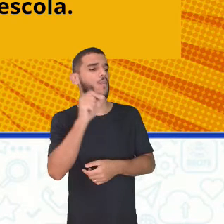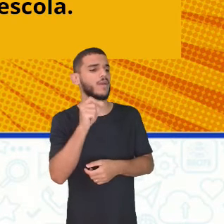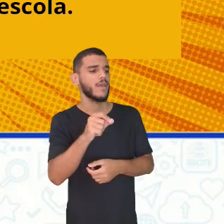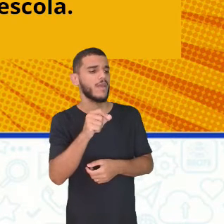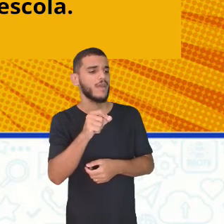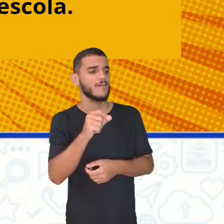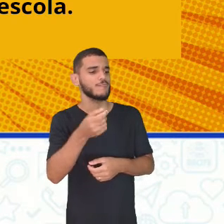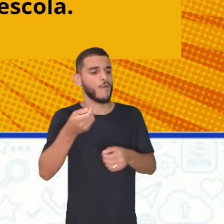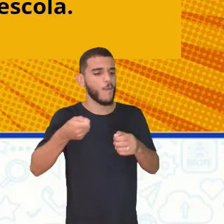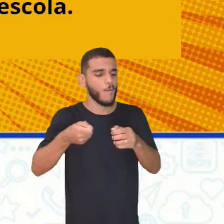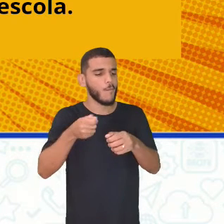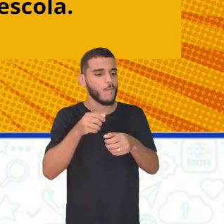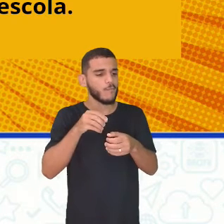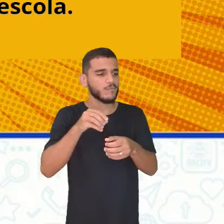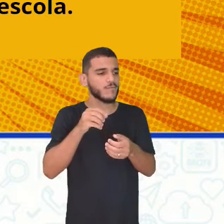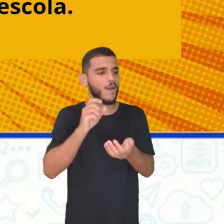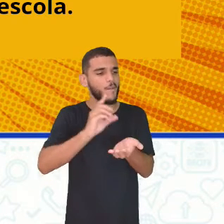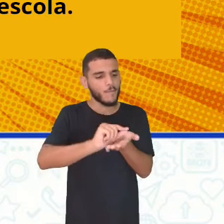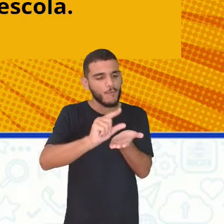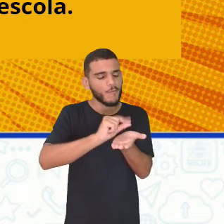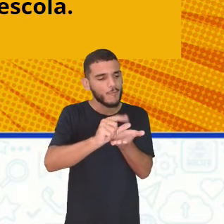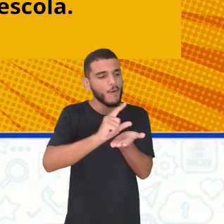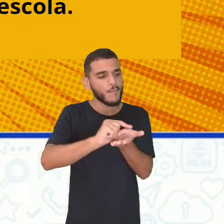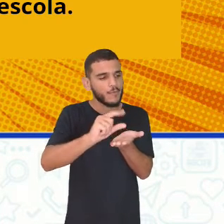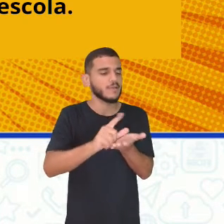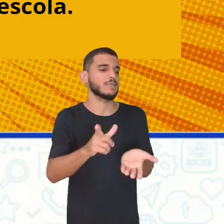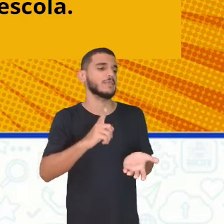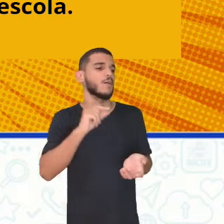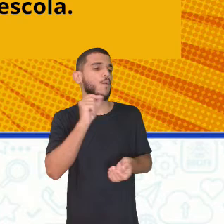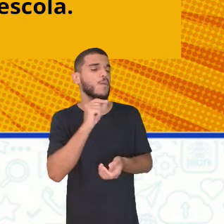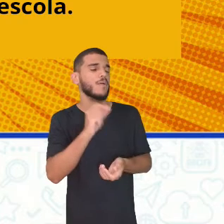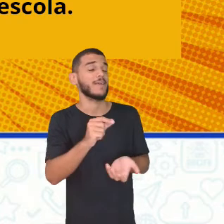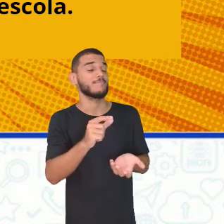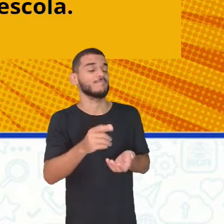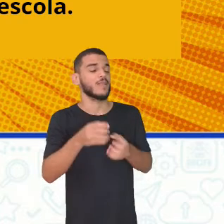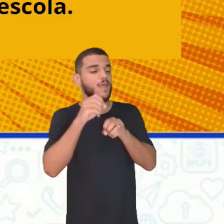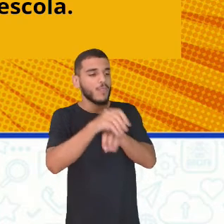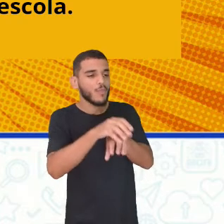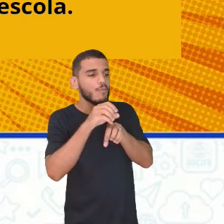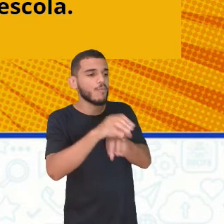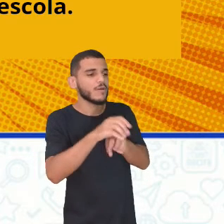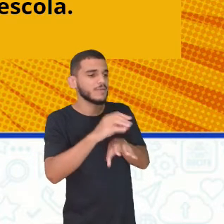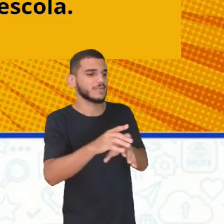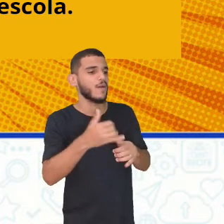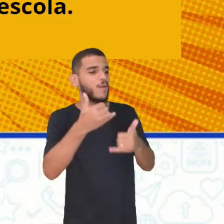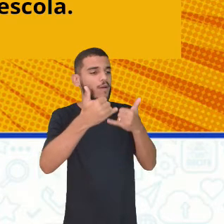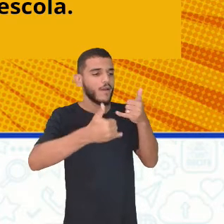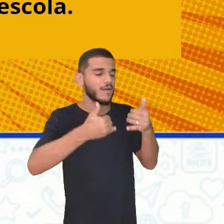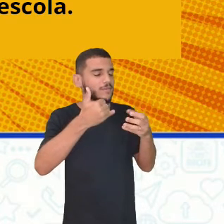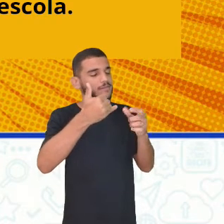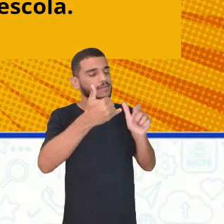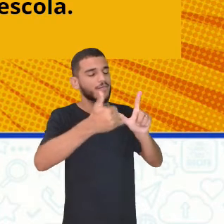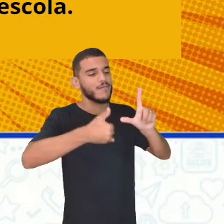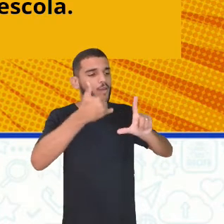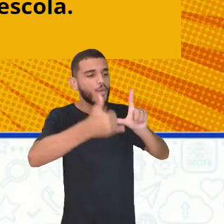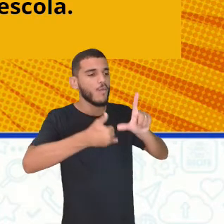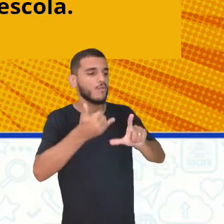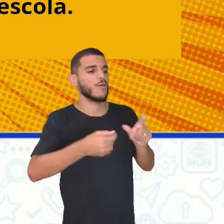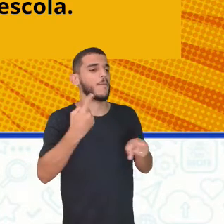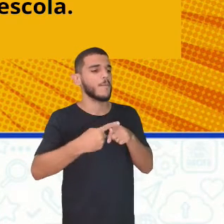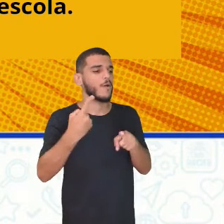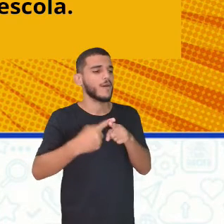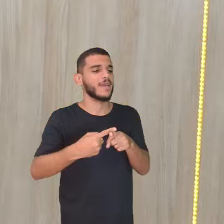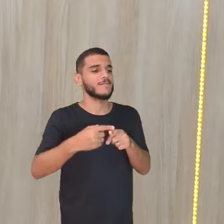na educação através do lúdico. Só assim manteremos as crianças dentro da escola. E